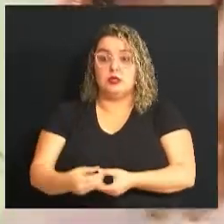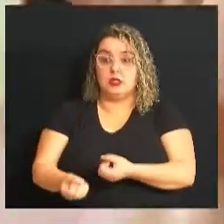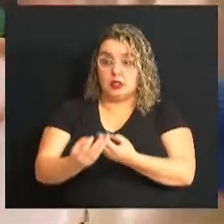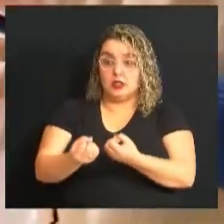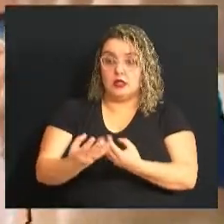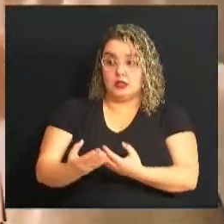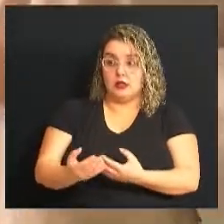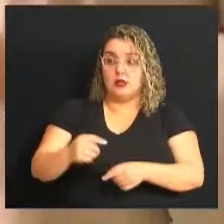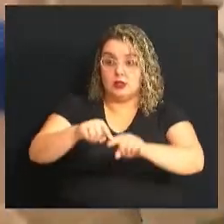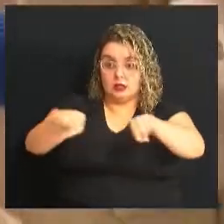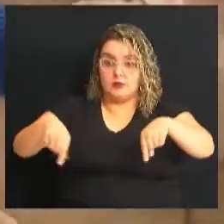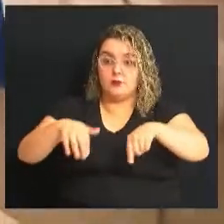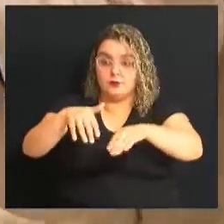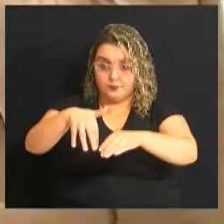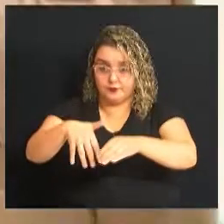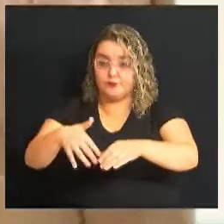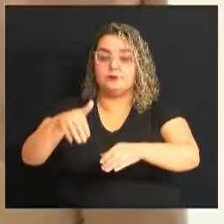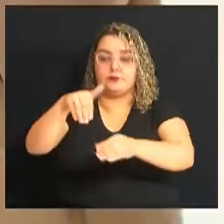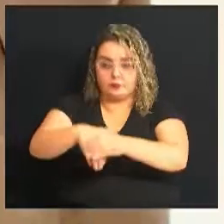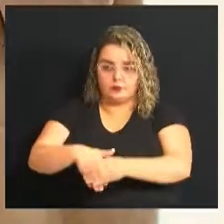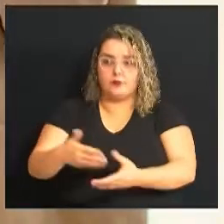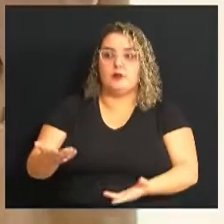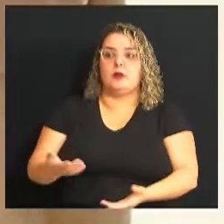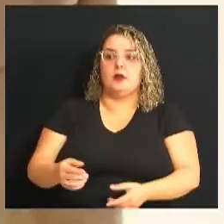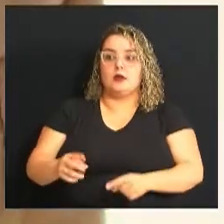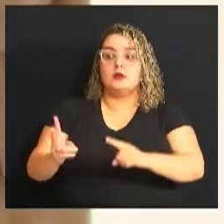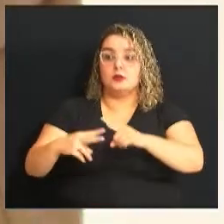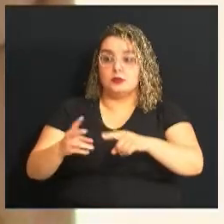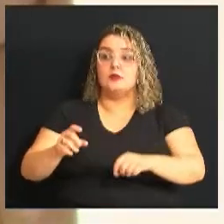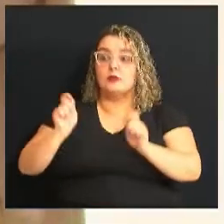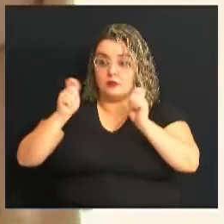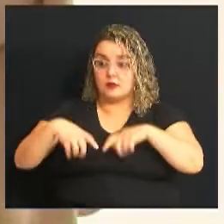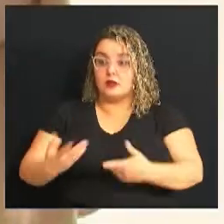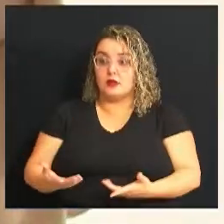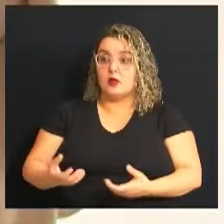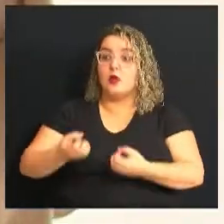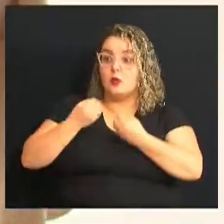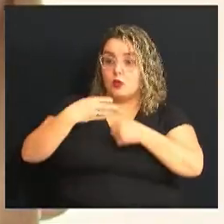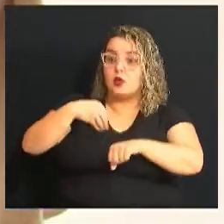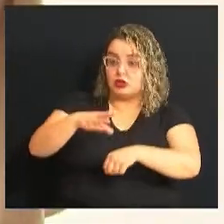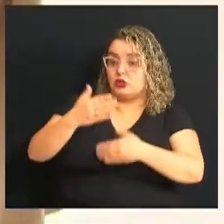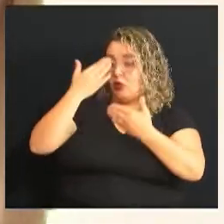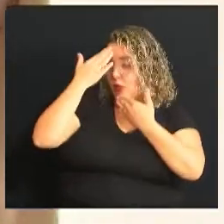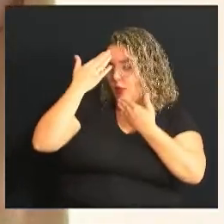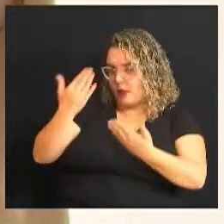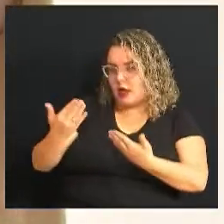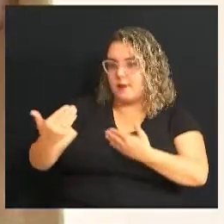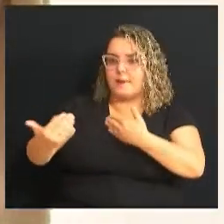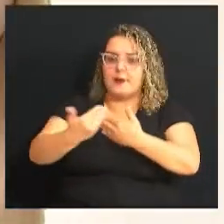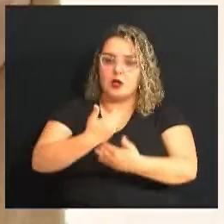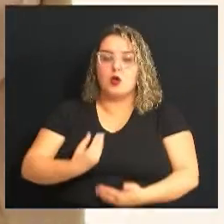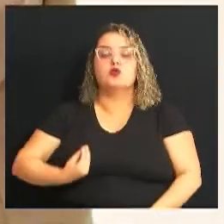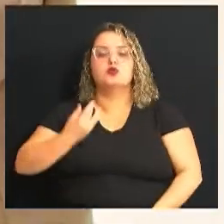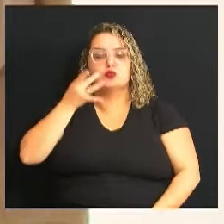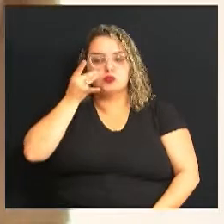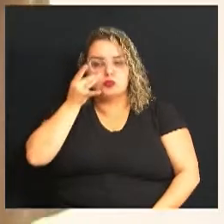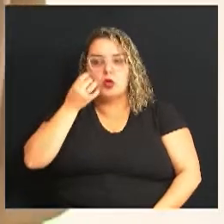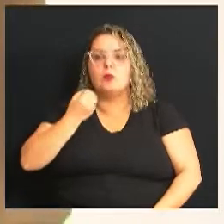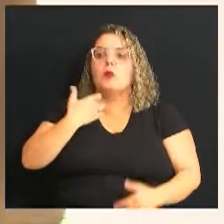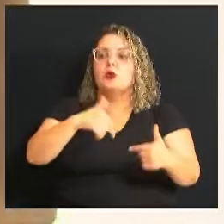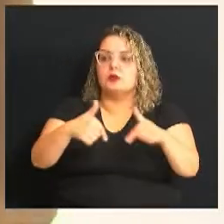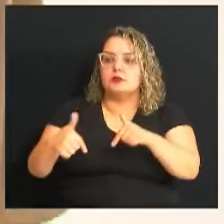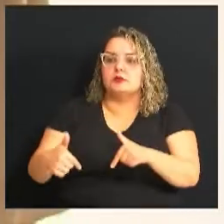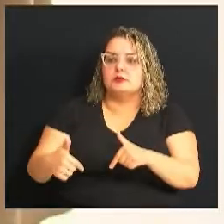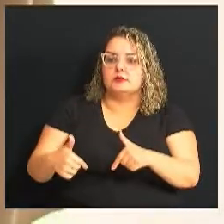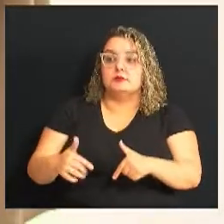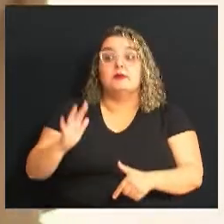na urna eletrônica que serão validados. Uma boa dica essa, Egli. Muito obrigada pela sua participação com a gente ao vivo. Bom trabalho, que acho que